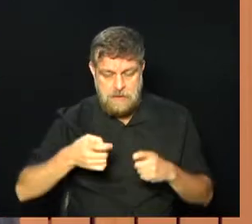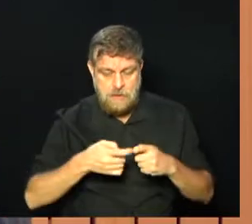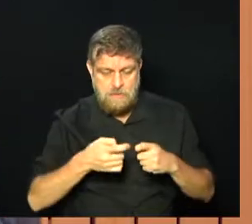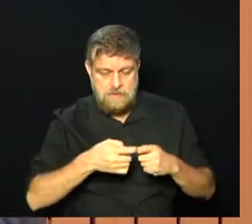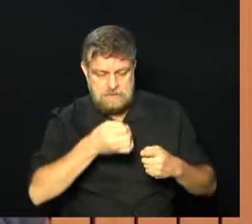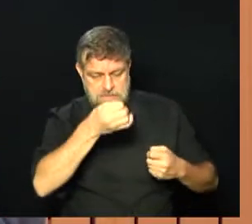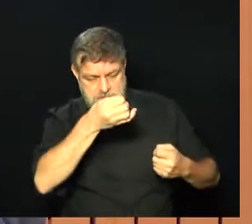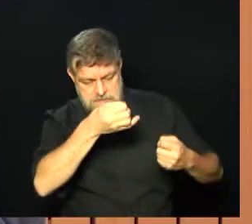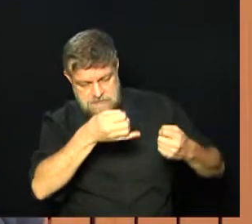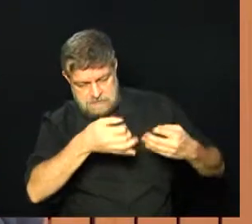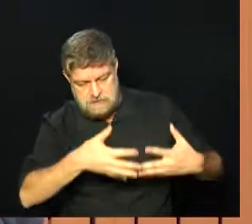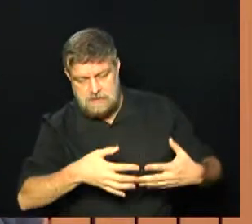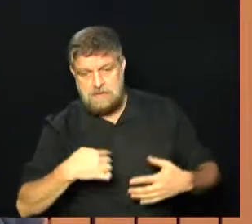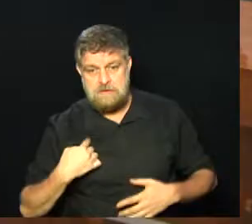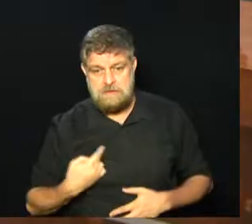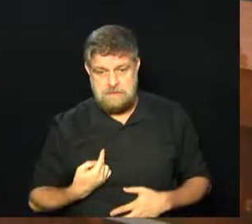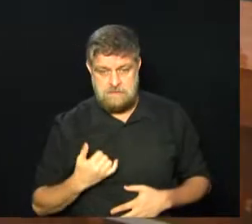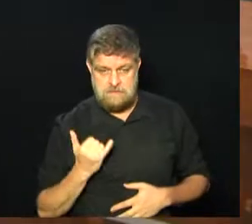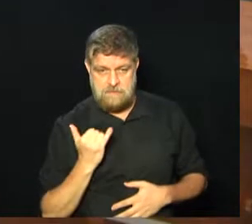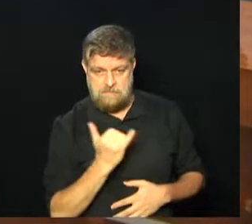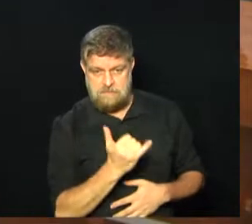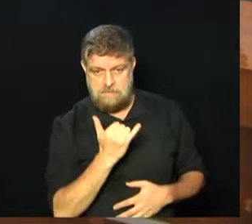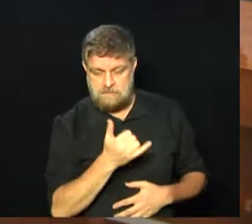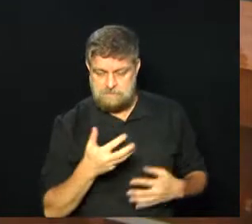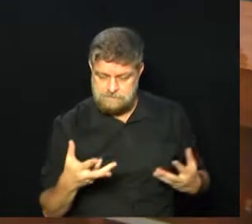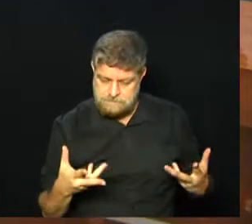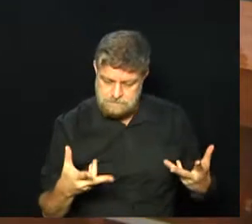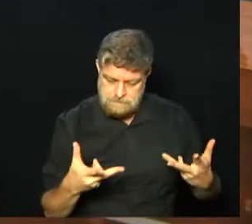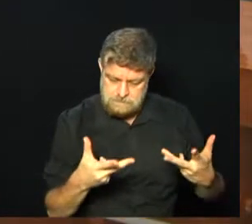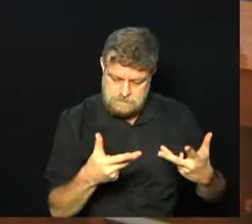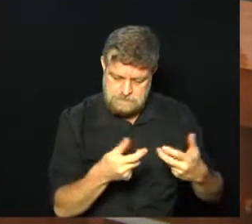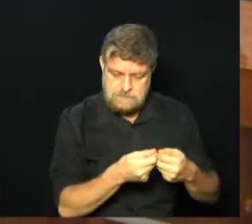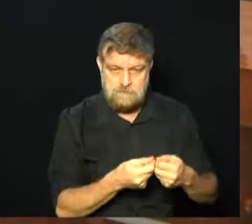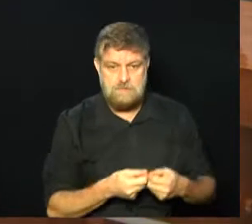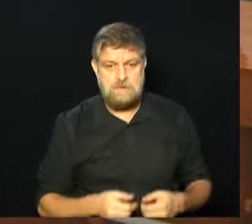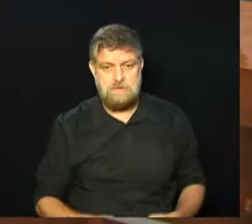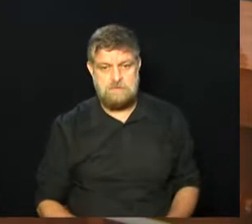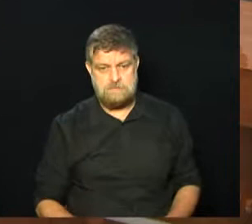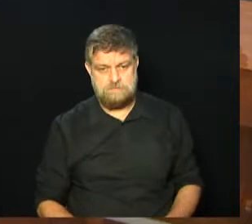com certeza, como já disse, vai abrilhantar muito esse nosso evento.